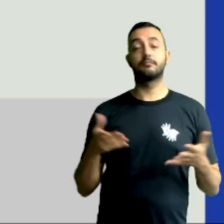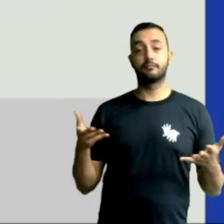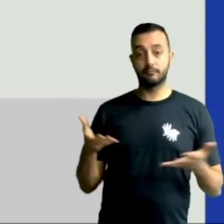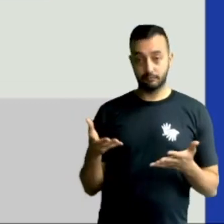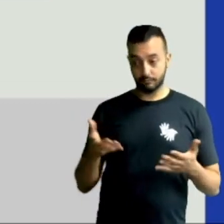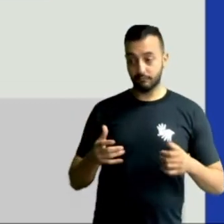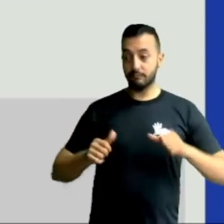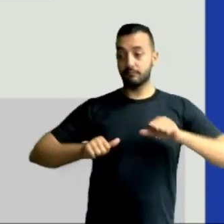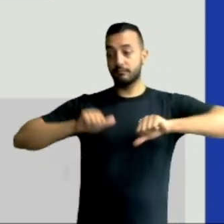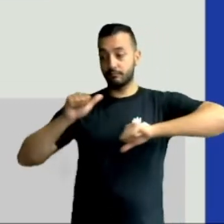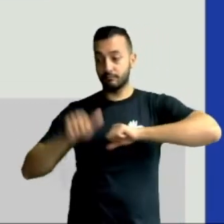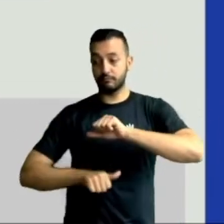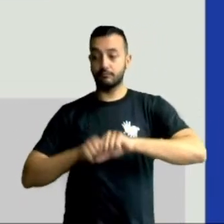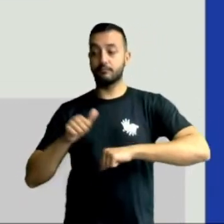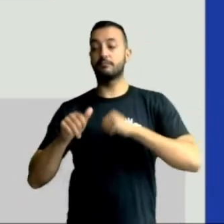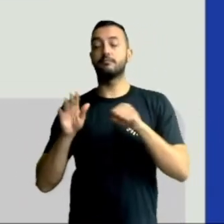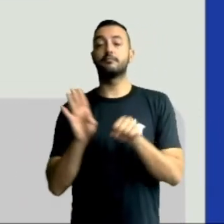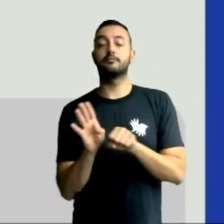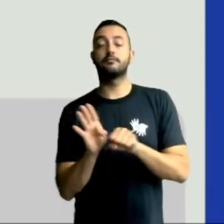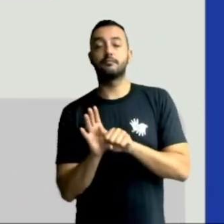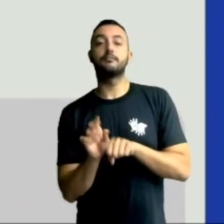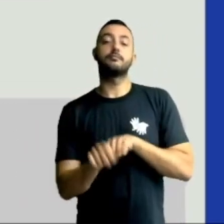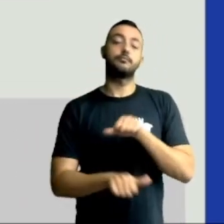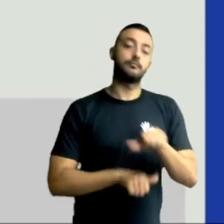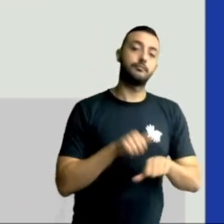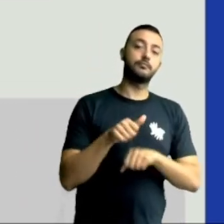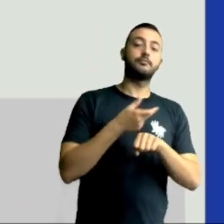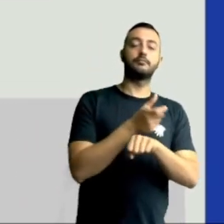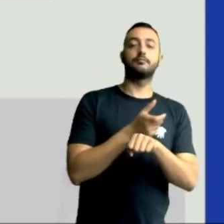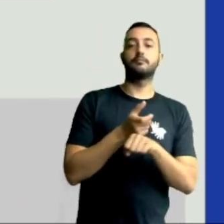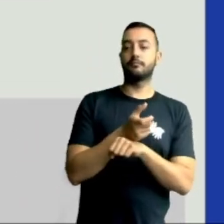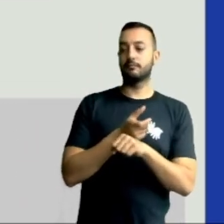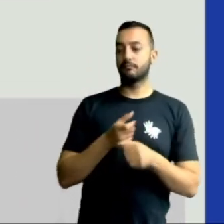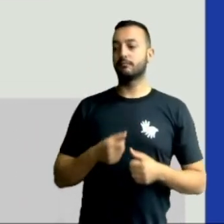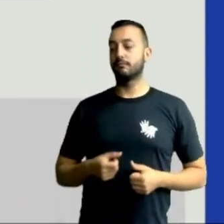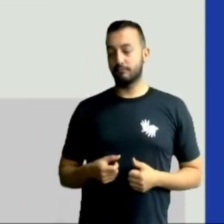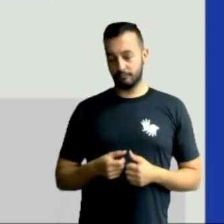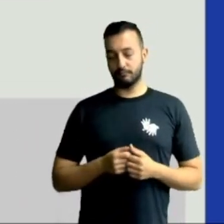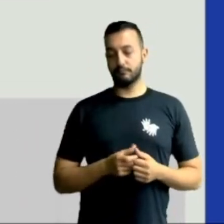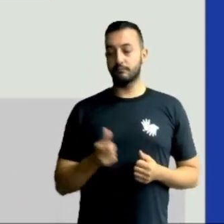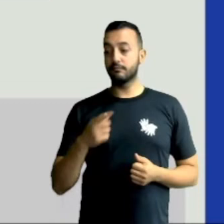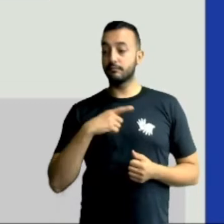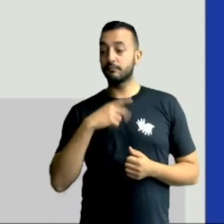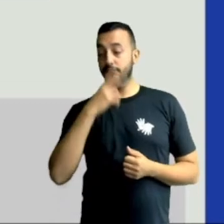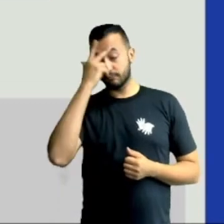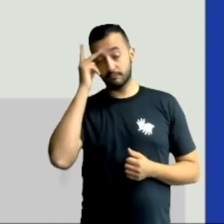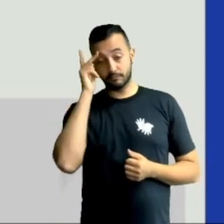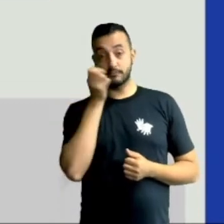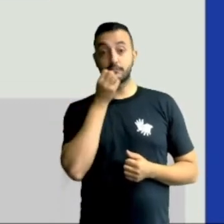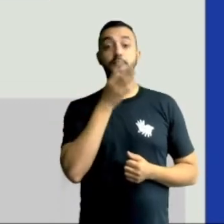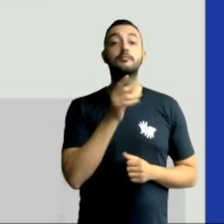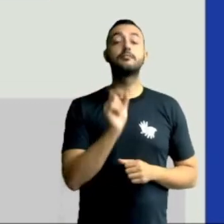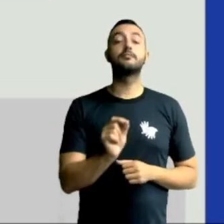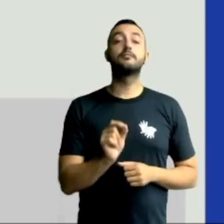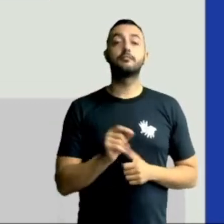Agora, nós vamos transformar os substantivos em adjetivos, ó. Então, quem tem bondade é o quê?